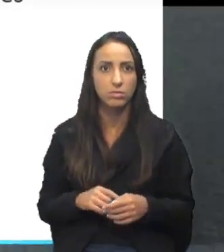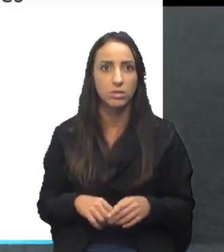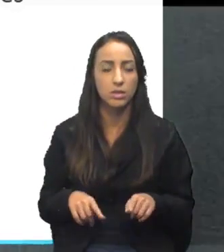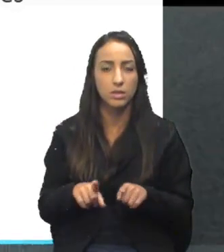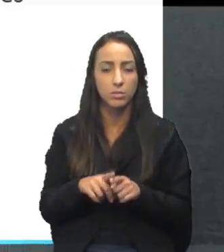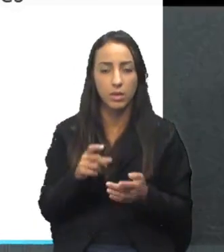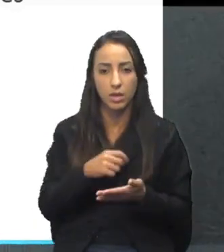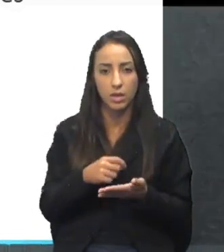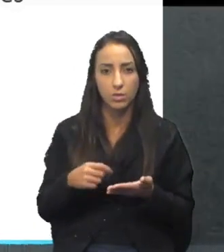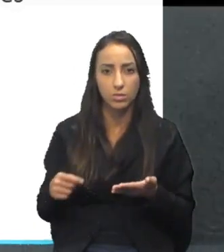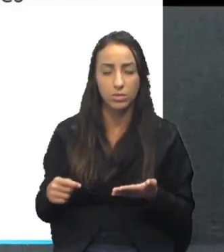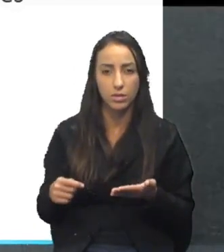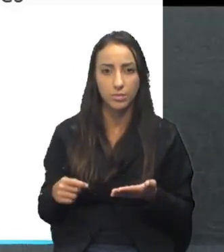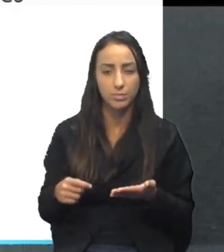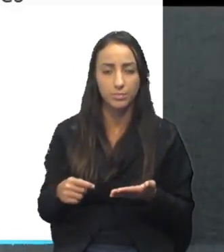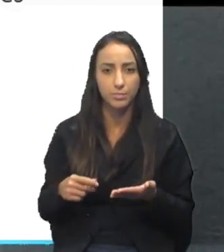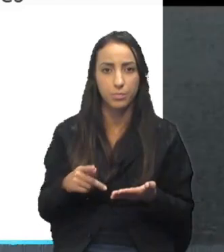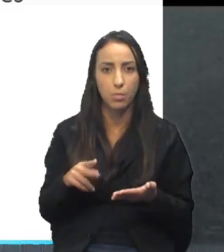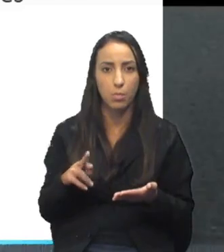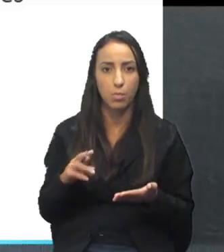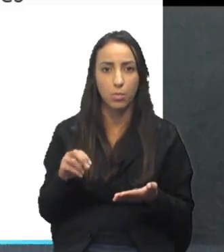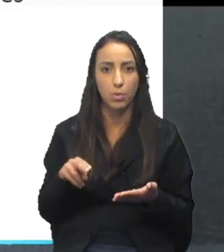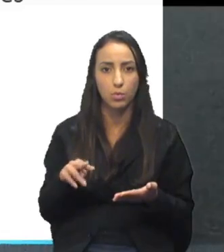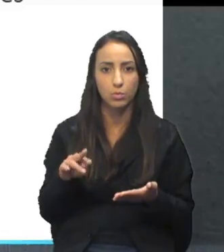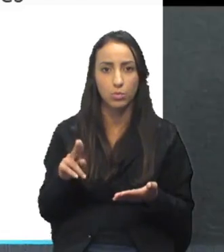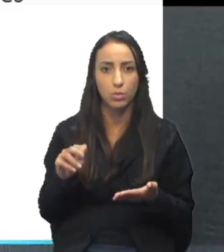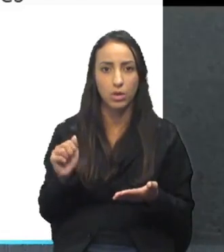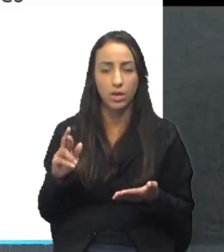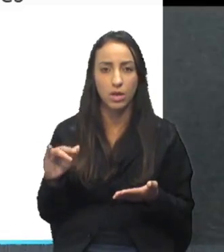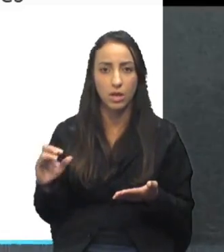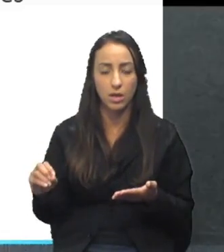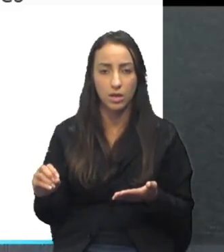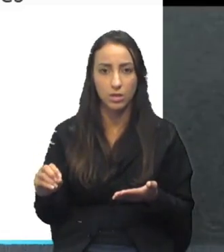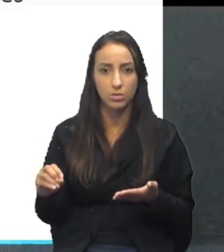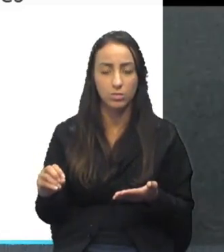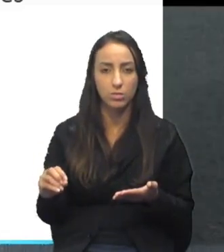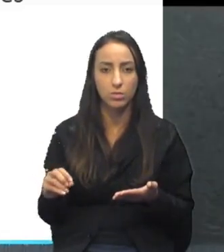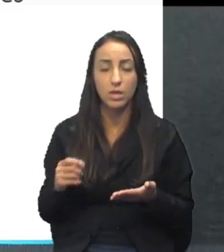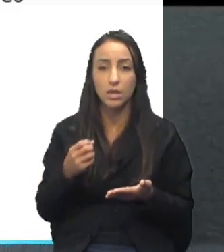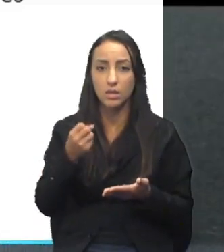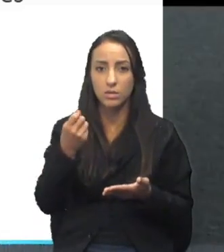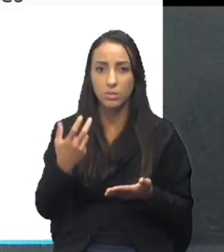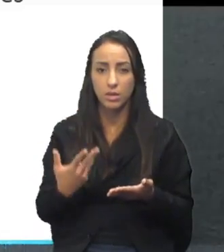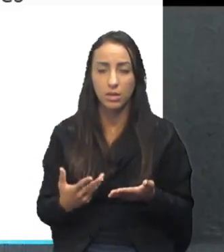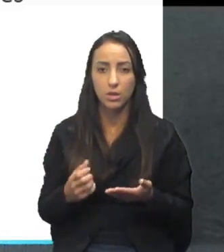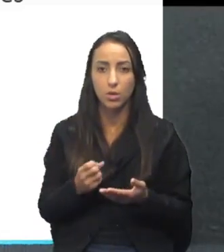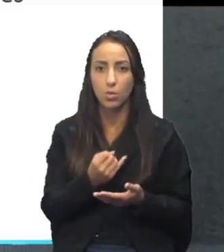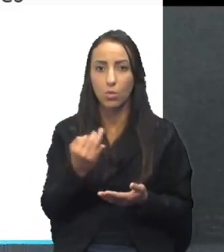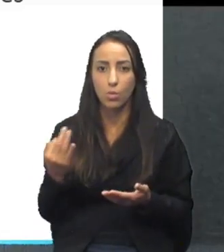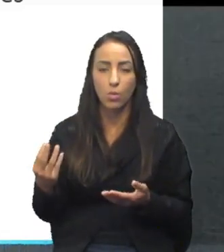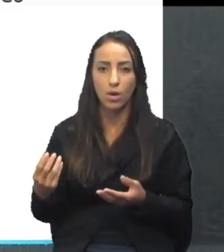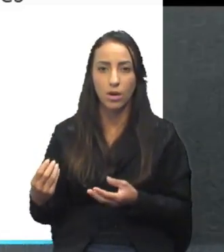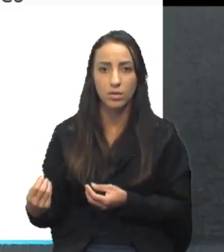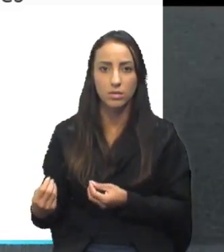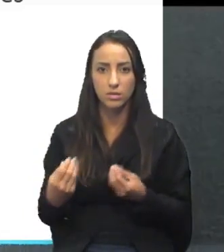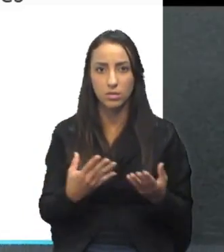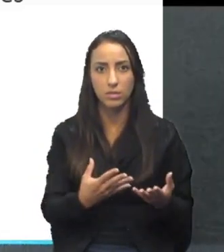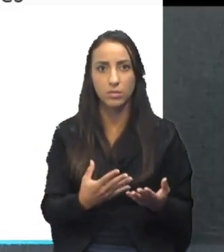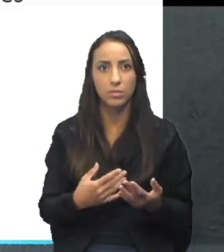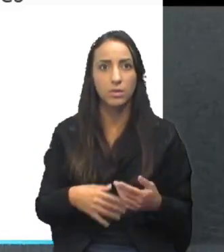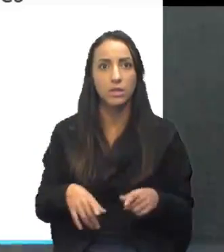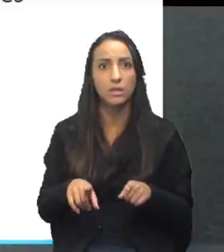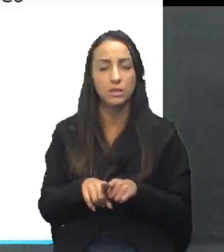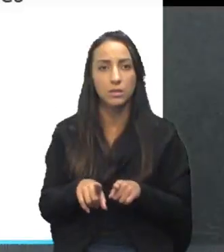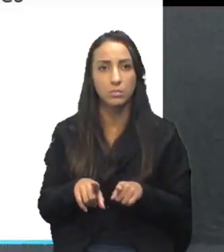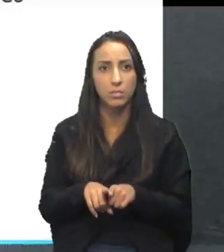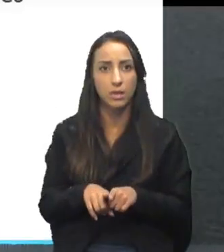em prontuário, identificando exatamente quais foram os objetos devolvidos. Após a morte, o paciente